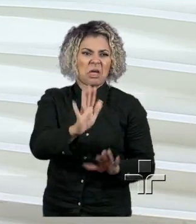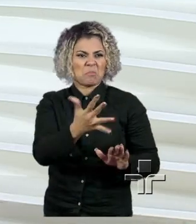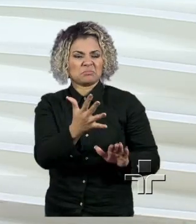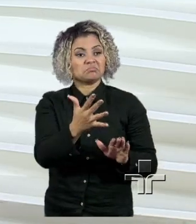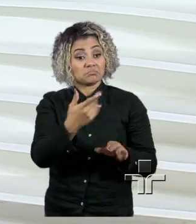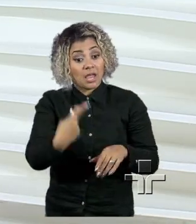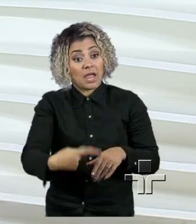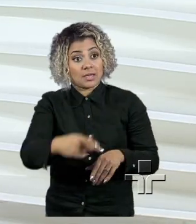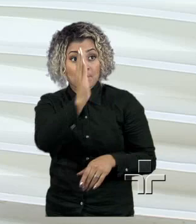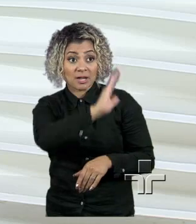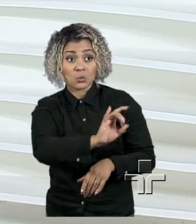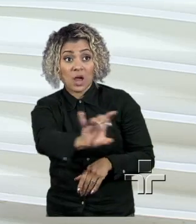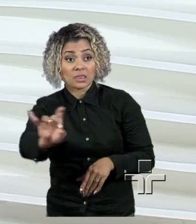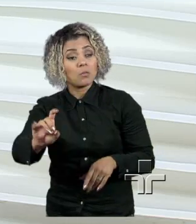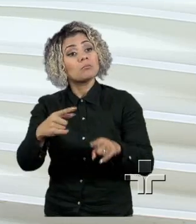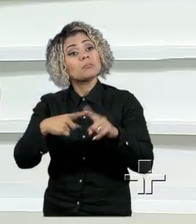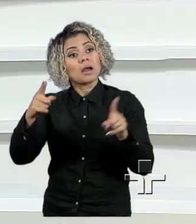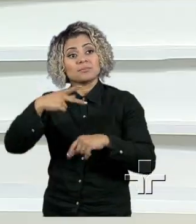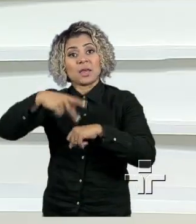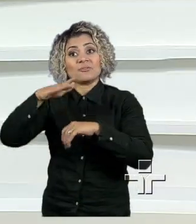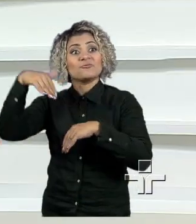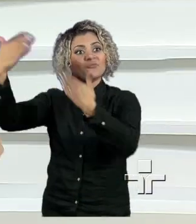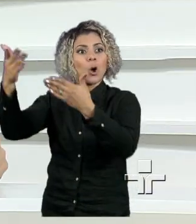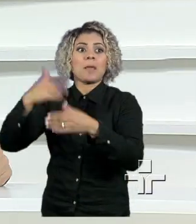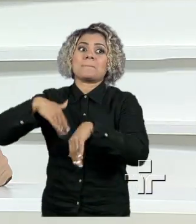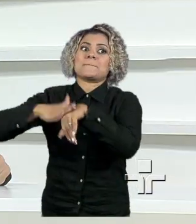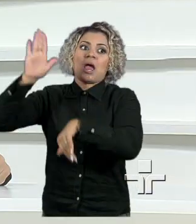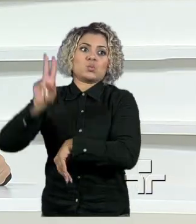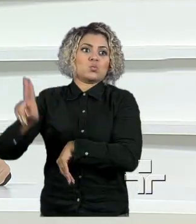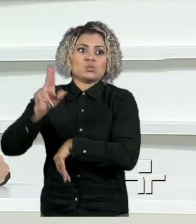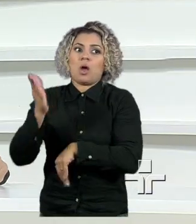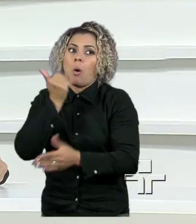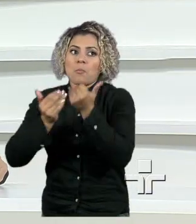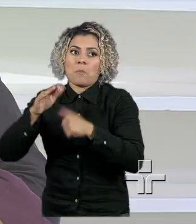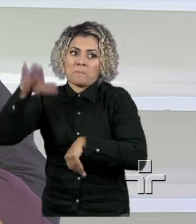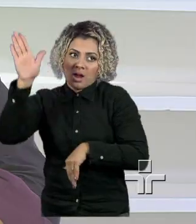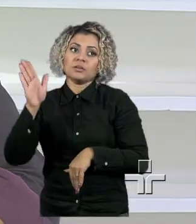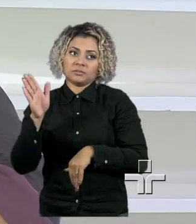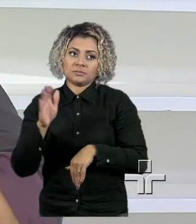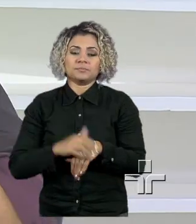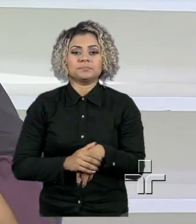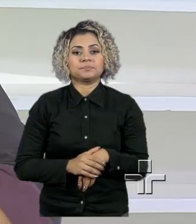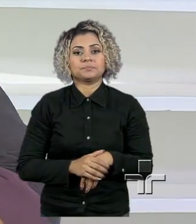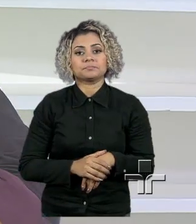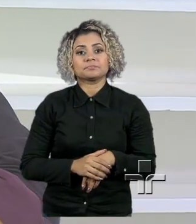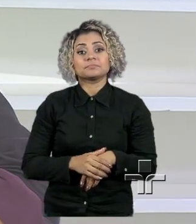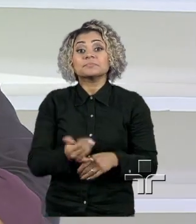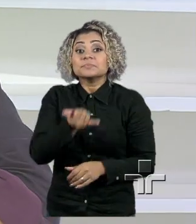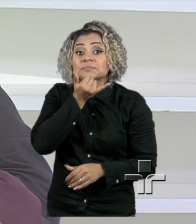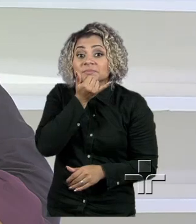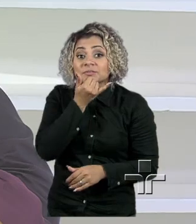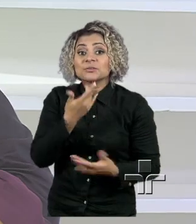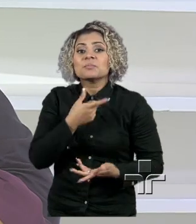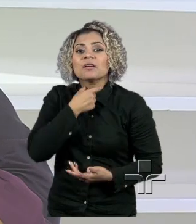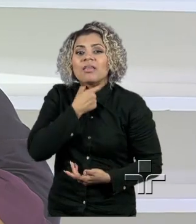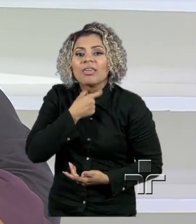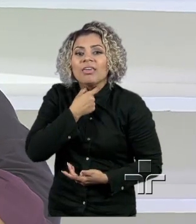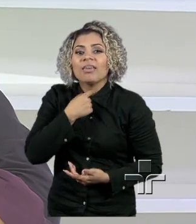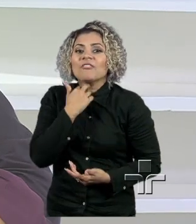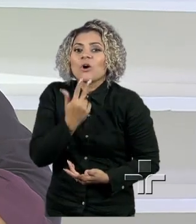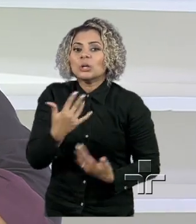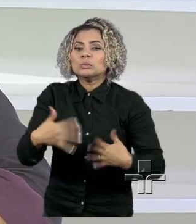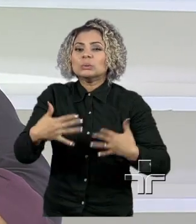dá para a gente fazer isso com muita harmonia. Vamos seguir com o Fernando. Peço desculpas aqui, estou um pouco afônico